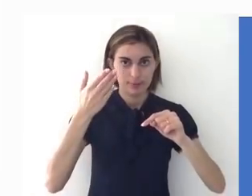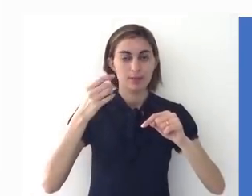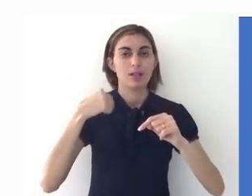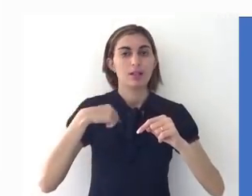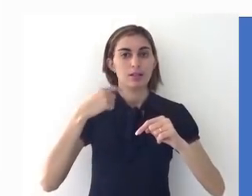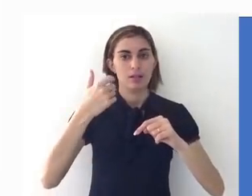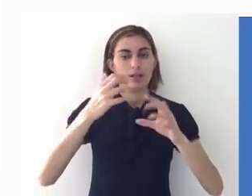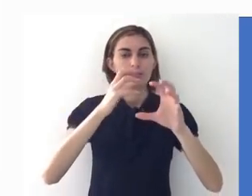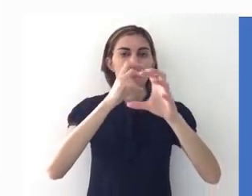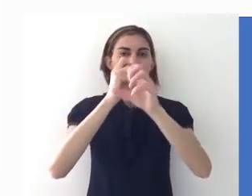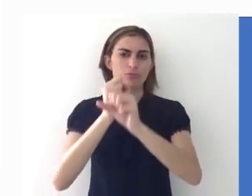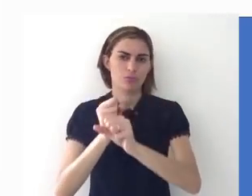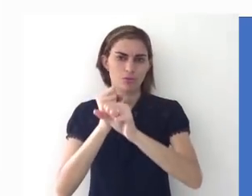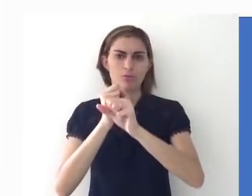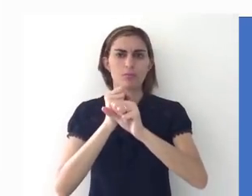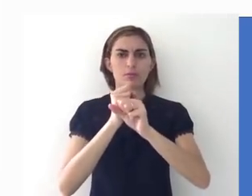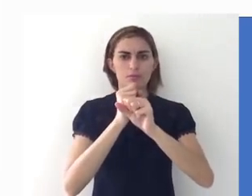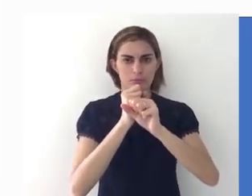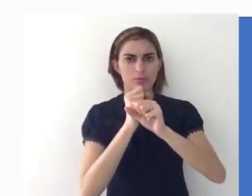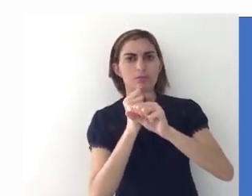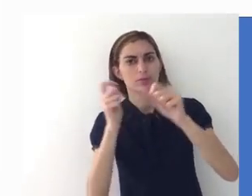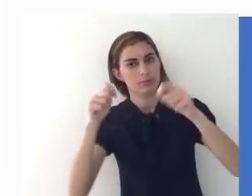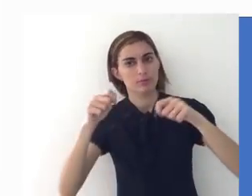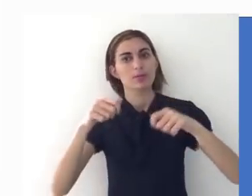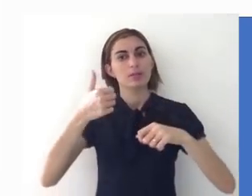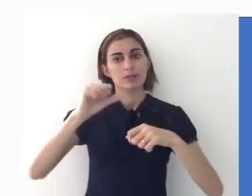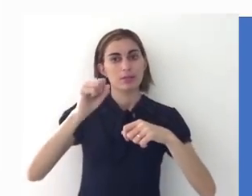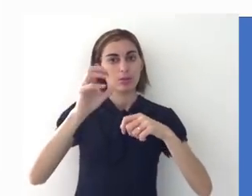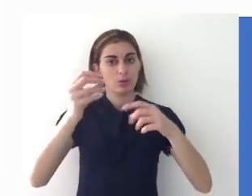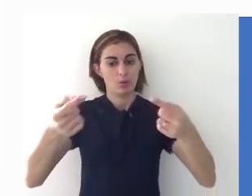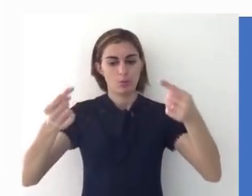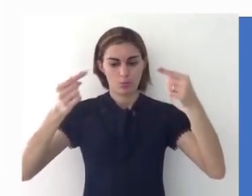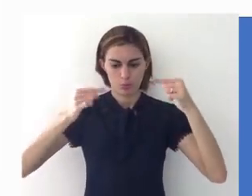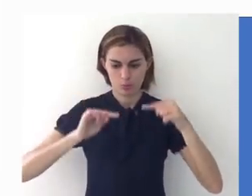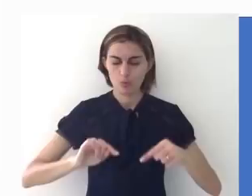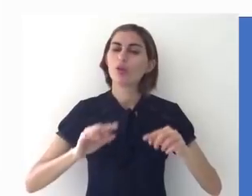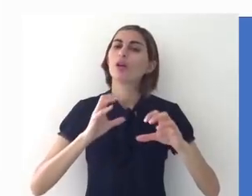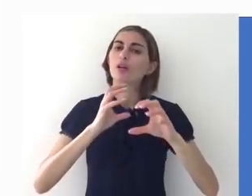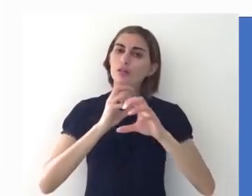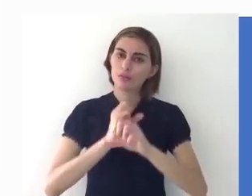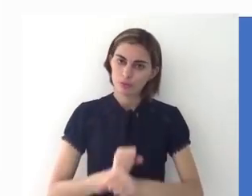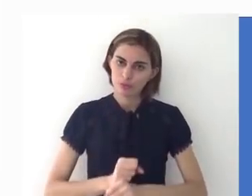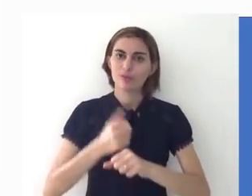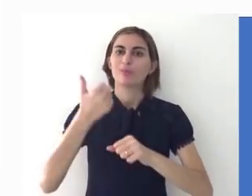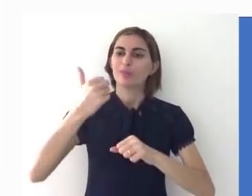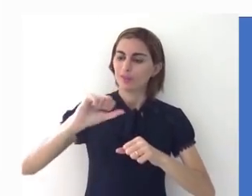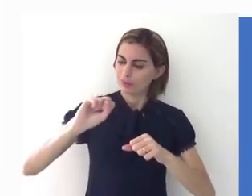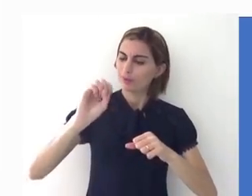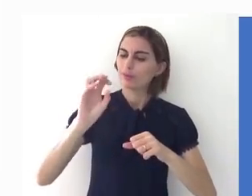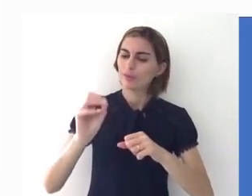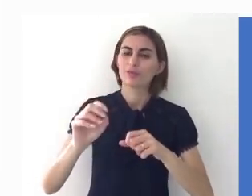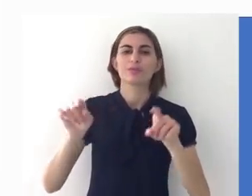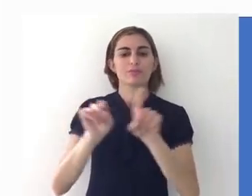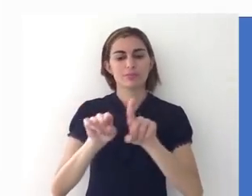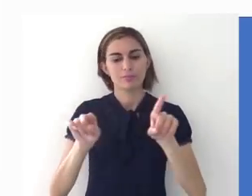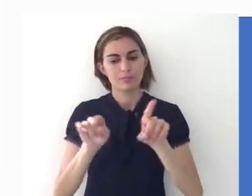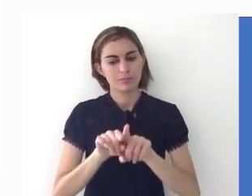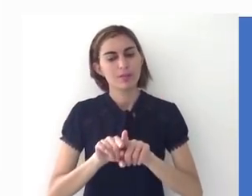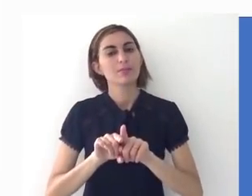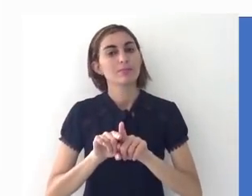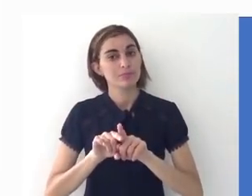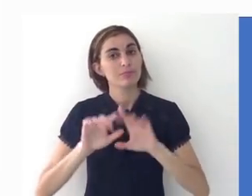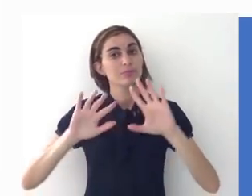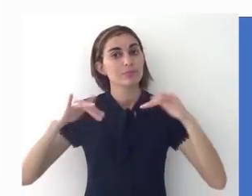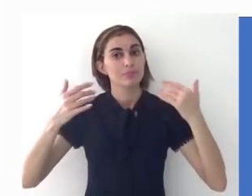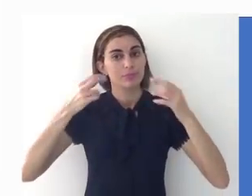no triângulo de cima, a gente tem que a soma desses três ângulos dá 180. E no triângulo de baixo, a soma desses três